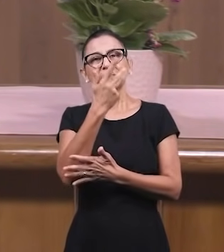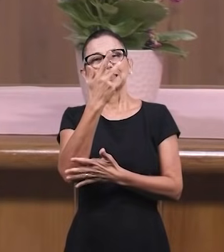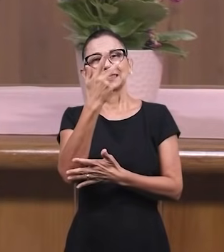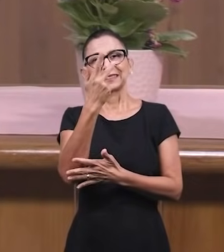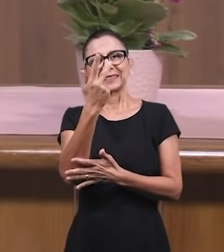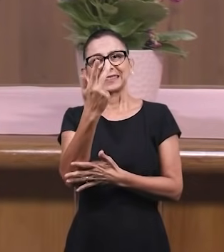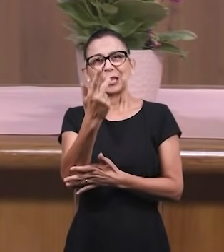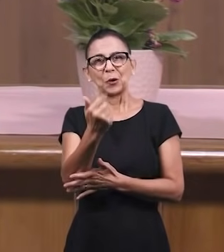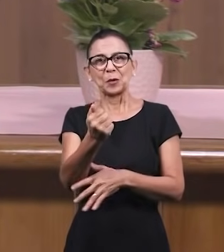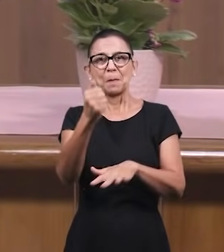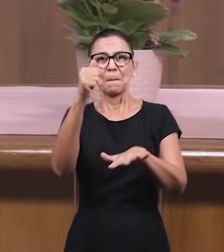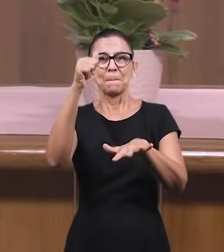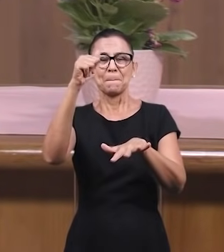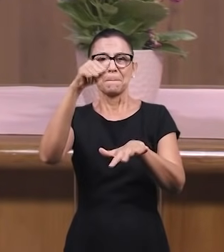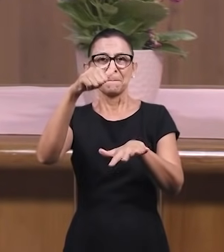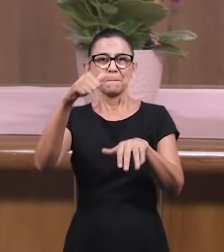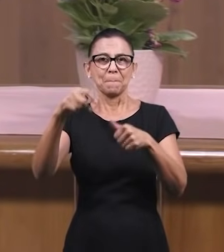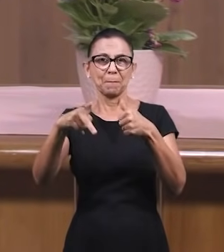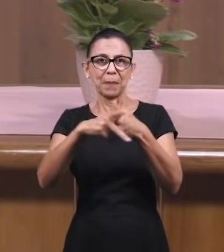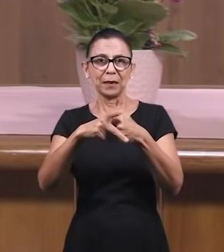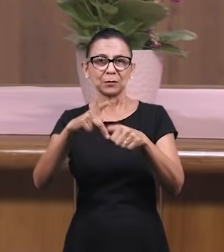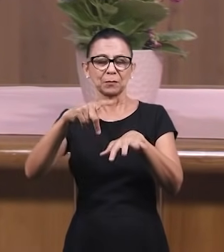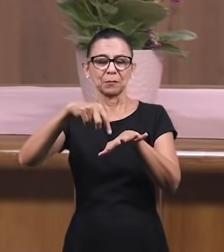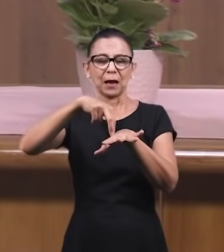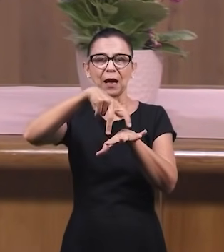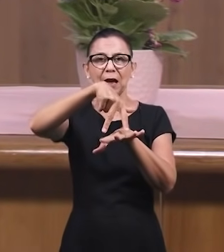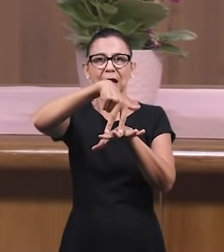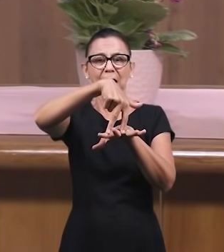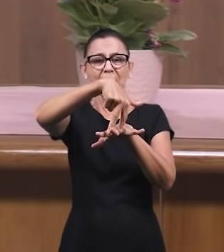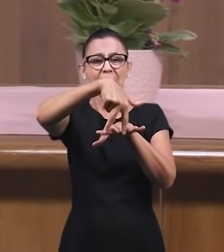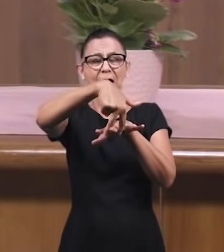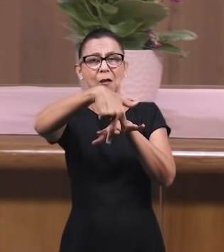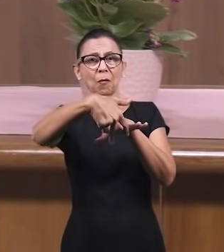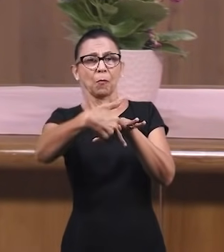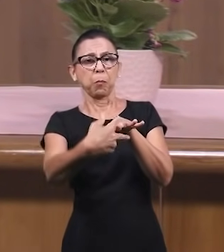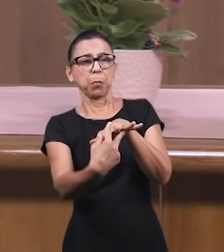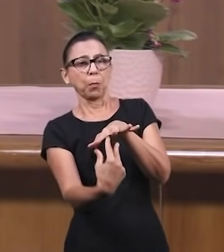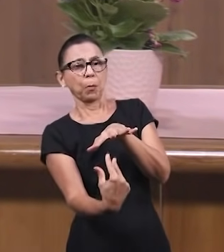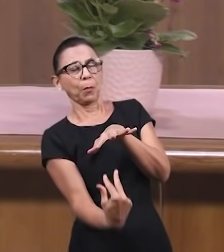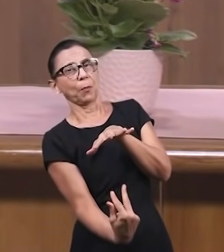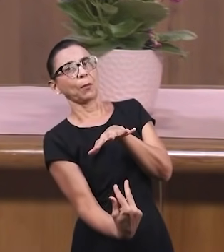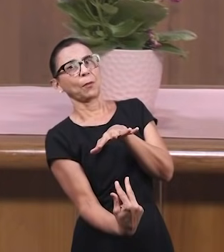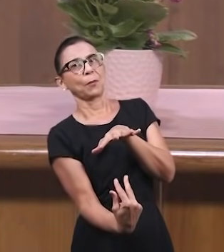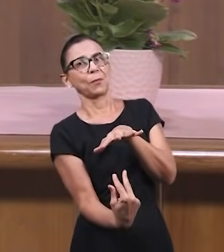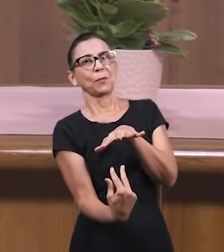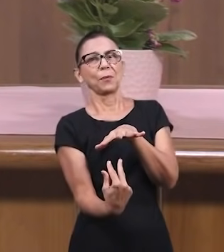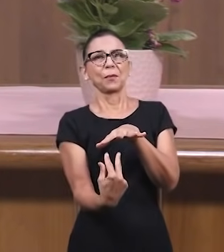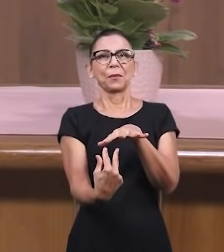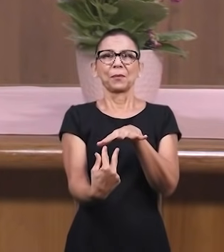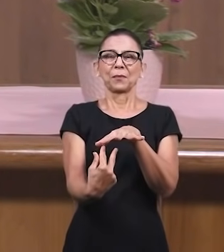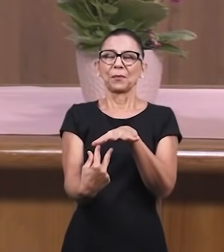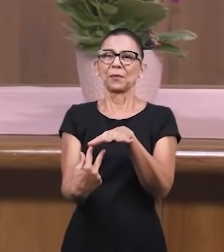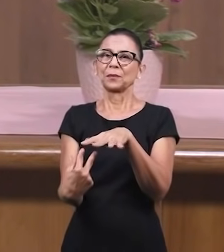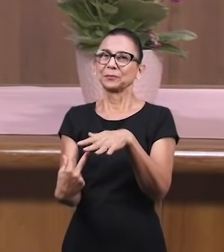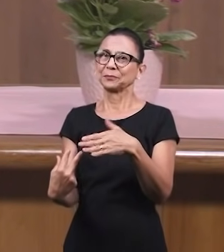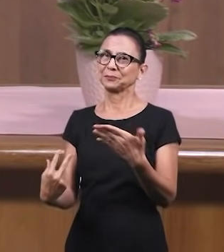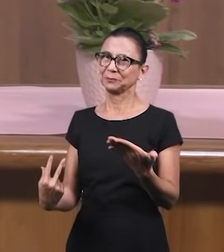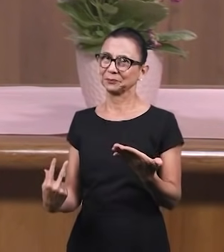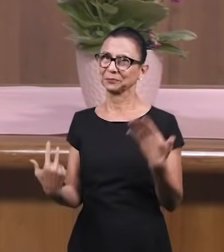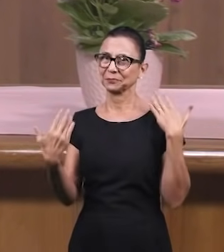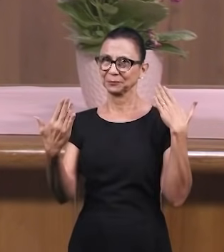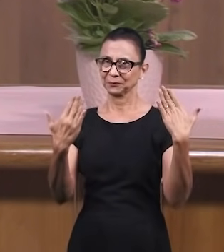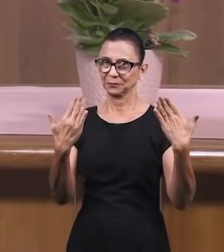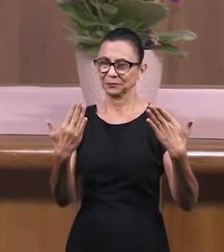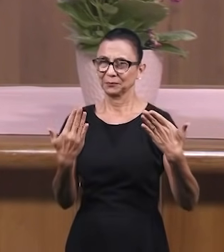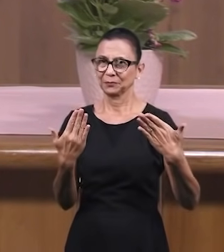Pedro comece a afundar. Na nossa vida, quando nós tivermos medo, nós vamos começar a afundar na